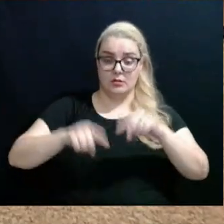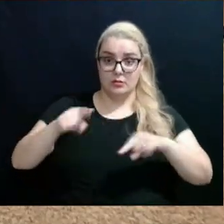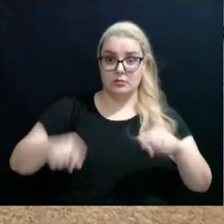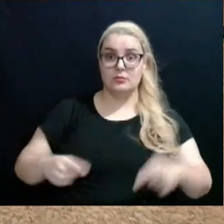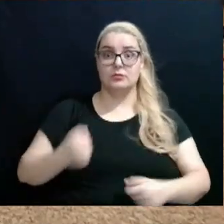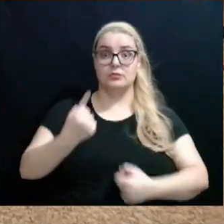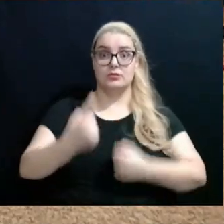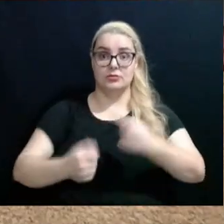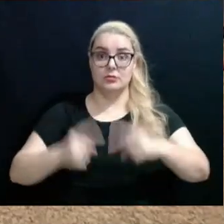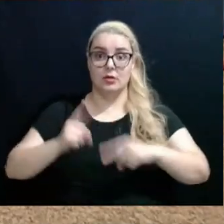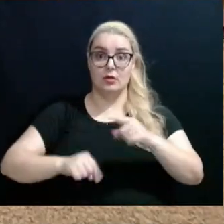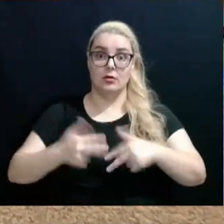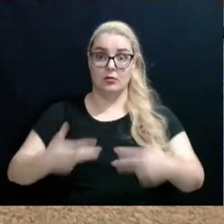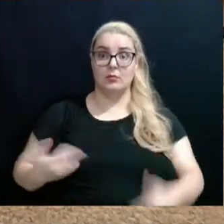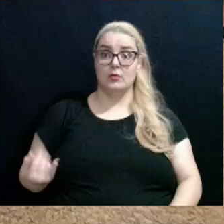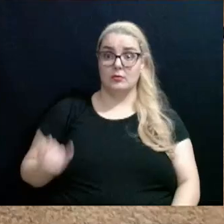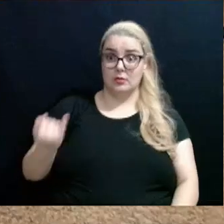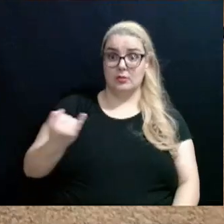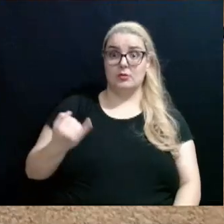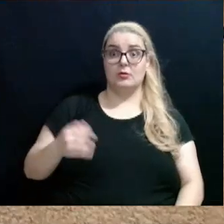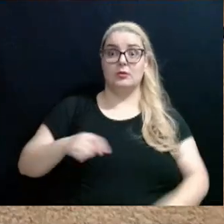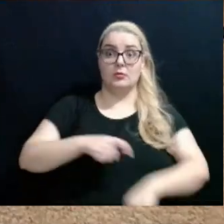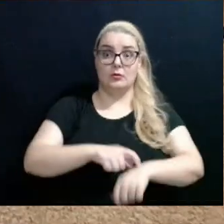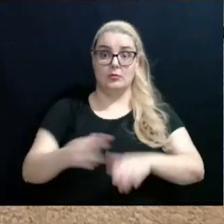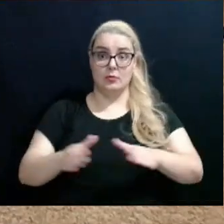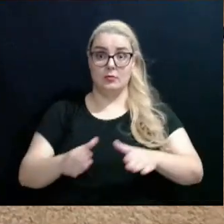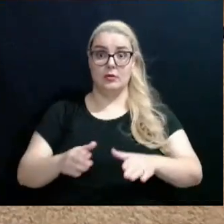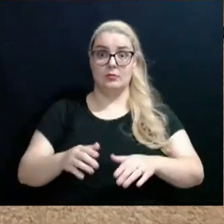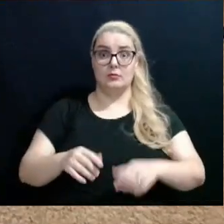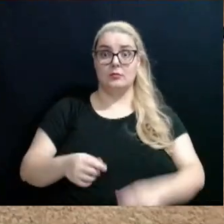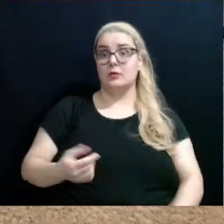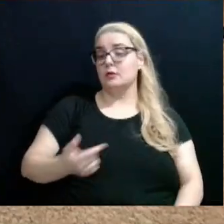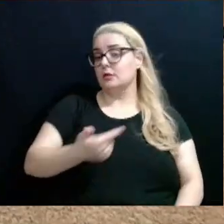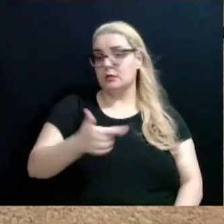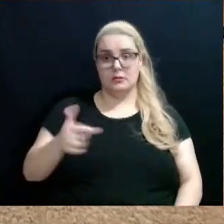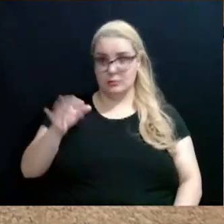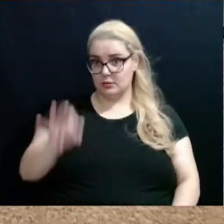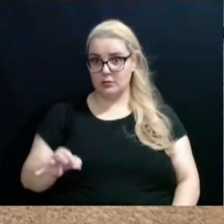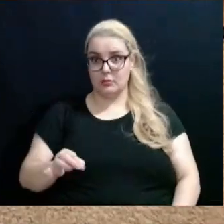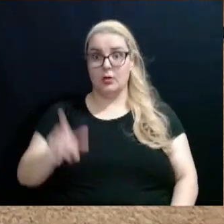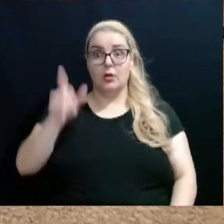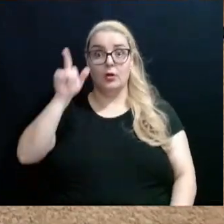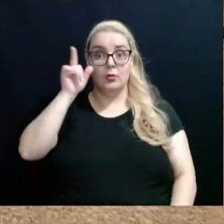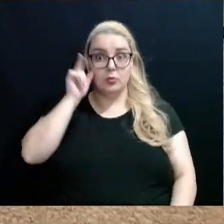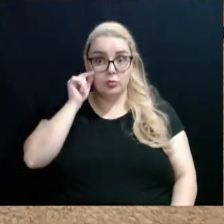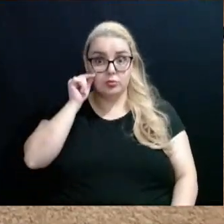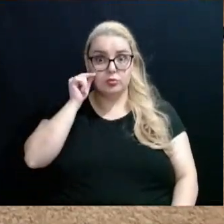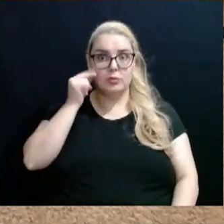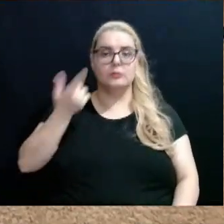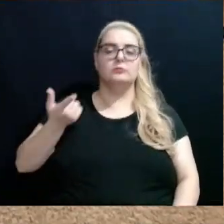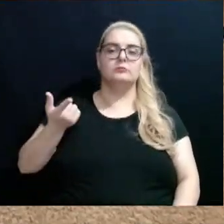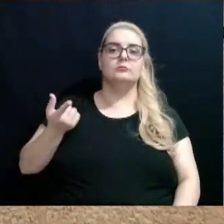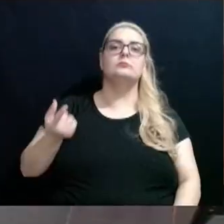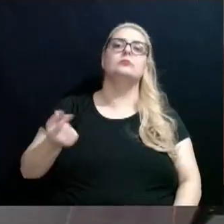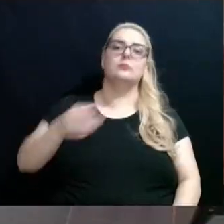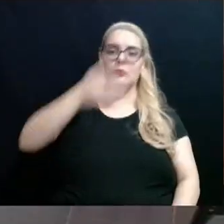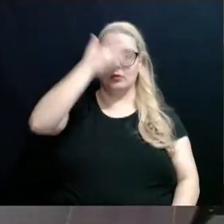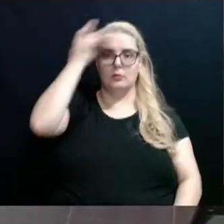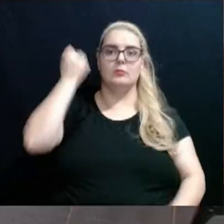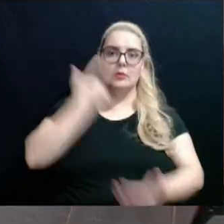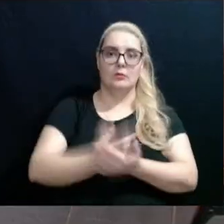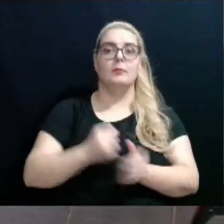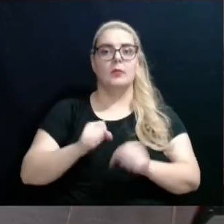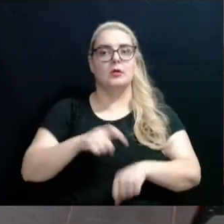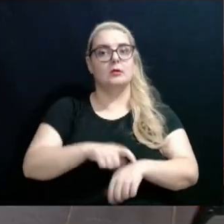produtos essenciais e um cenário econômico incerto indicam que o alívio no bolso do consumidor pode ser apenas temporário. O